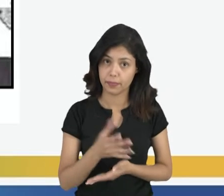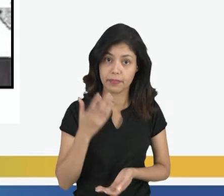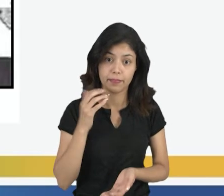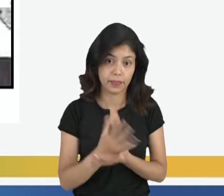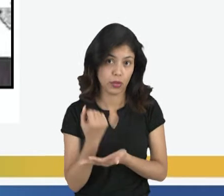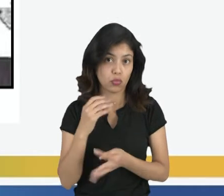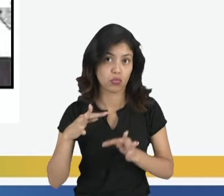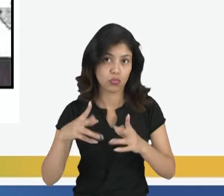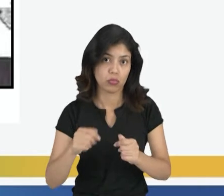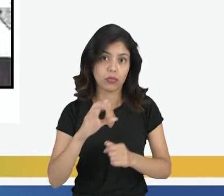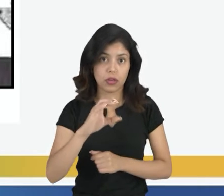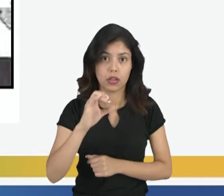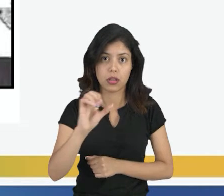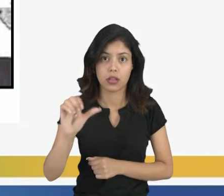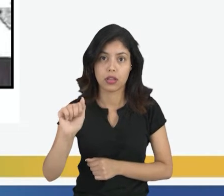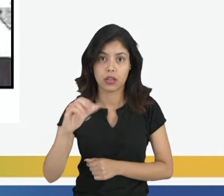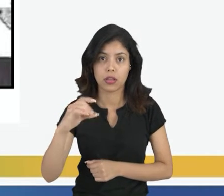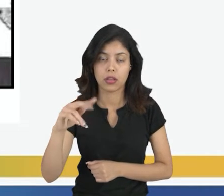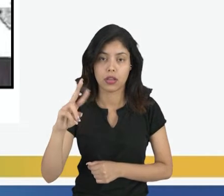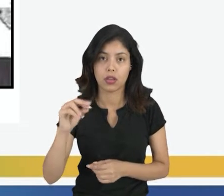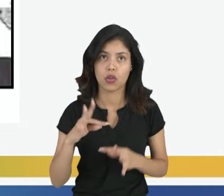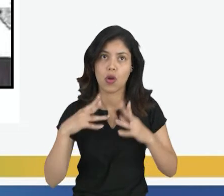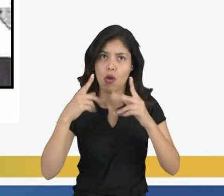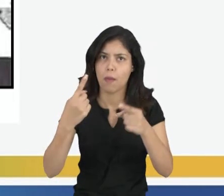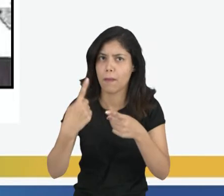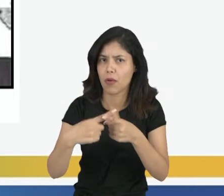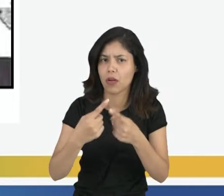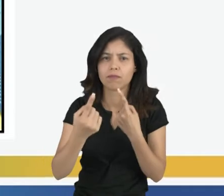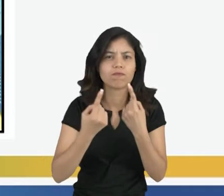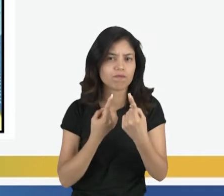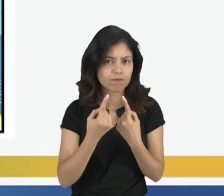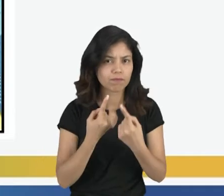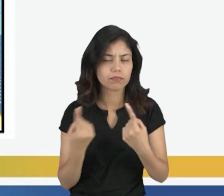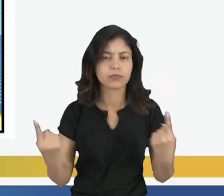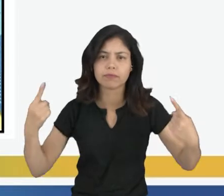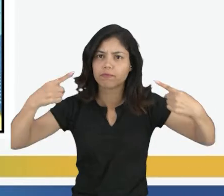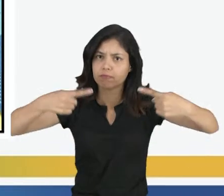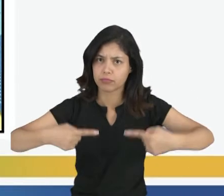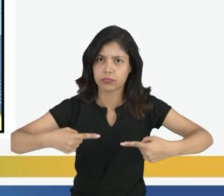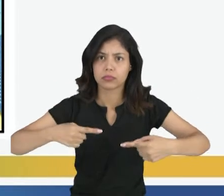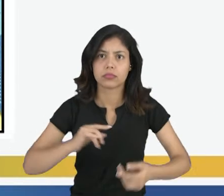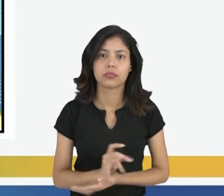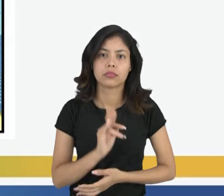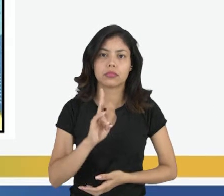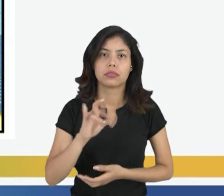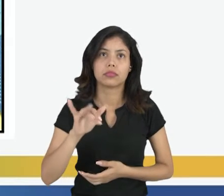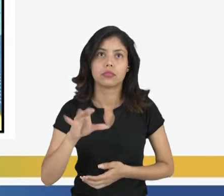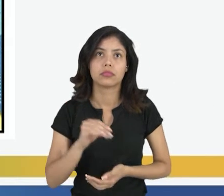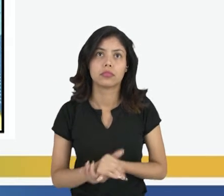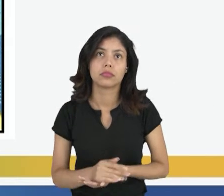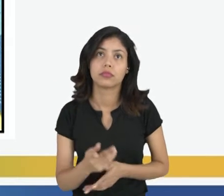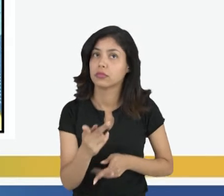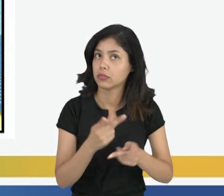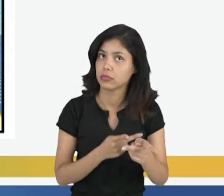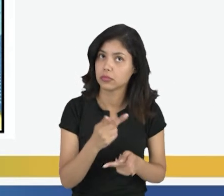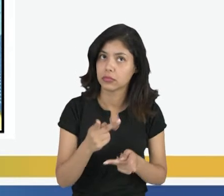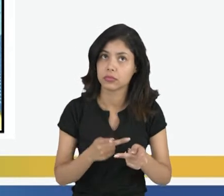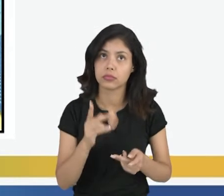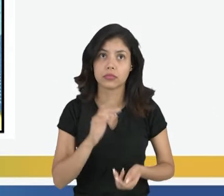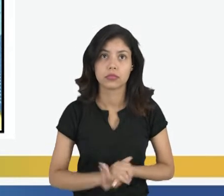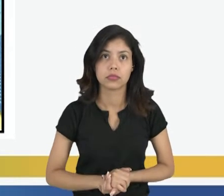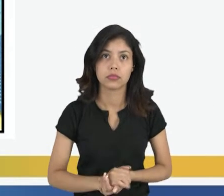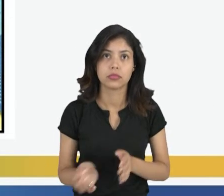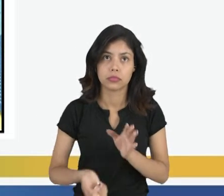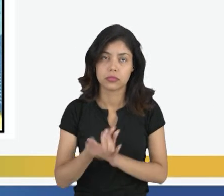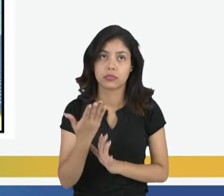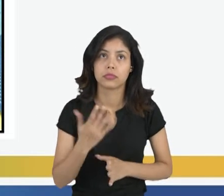Tudo aí, né, por conta dessa disputa ideológica. E os planos que se